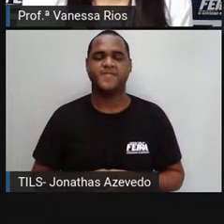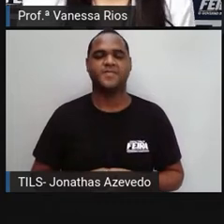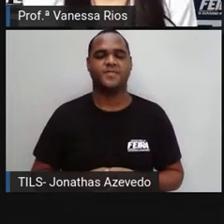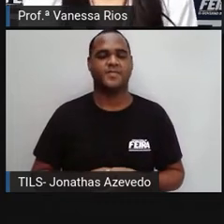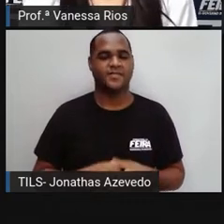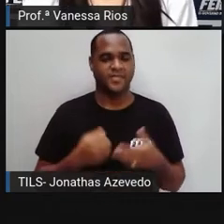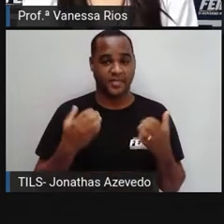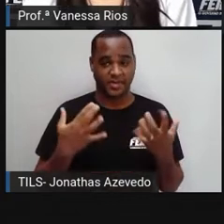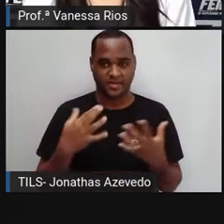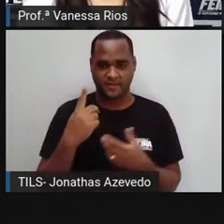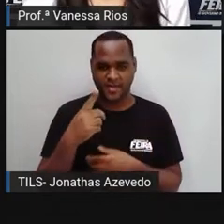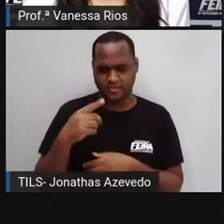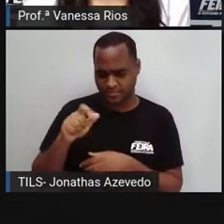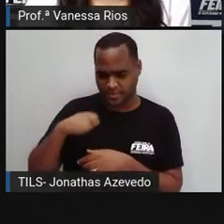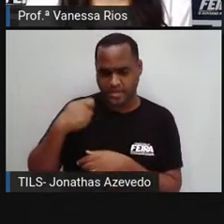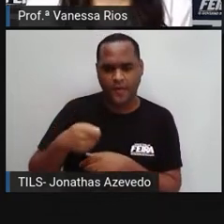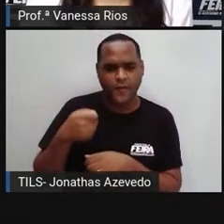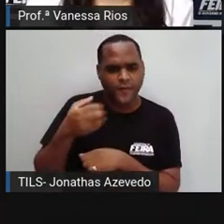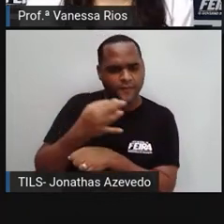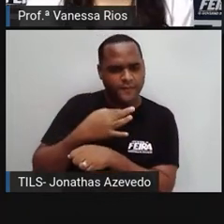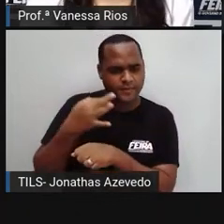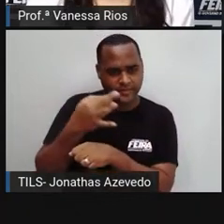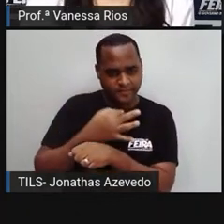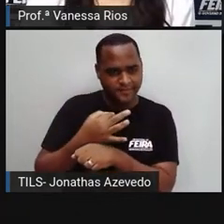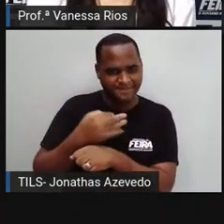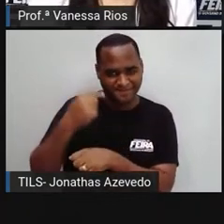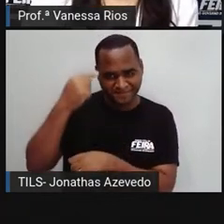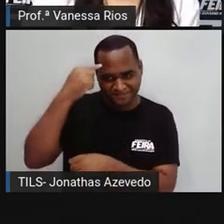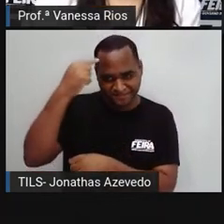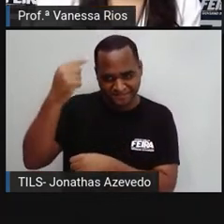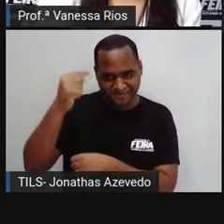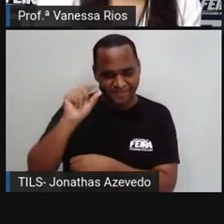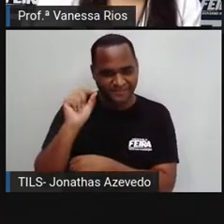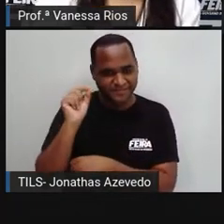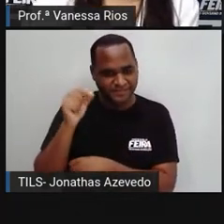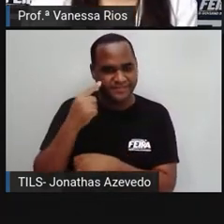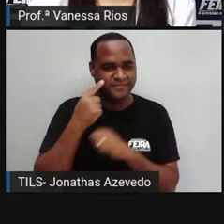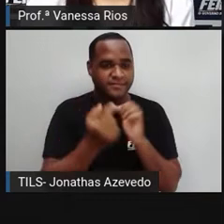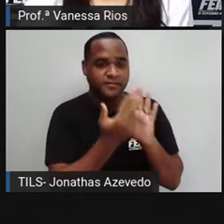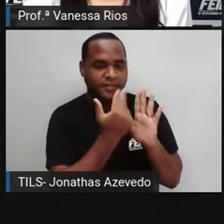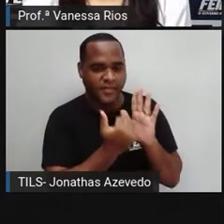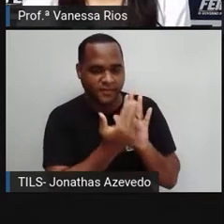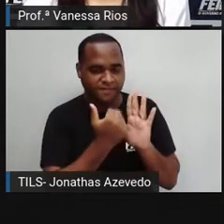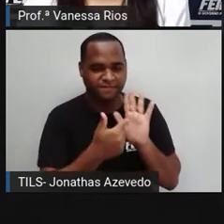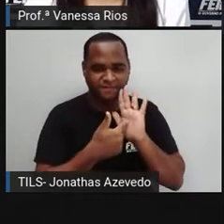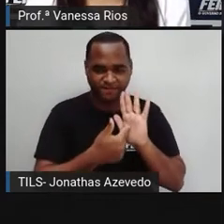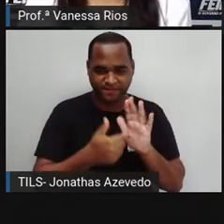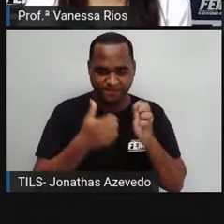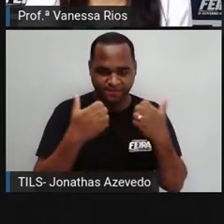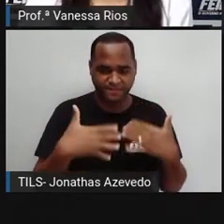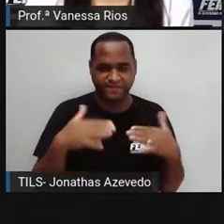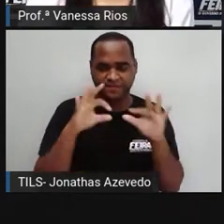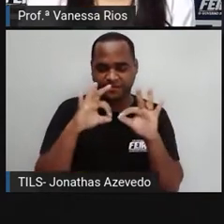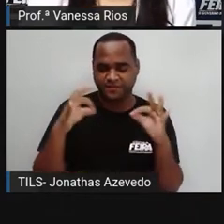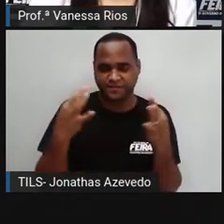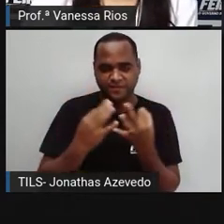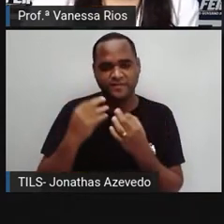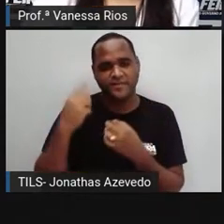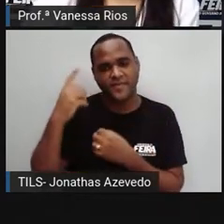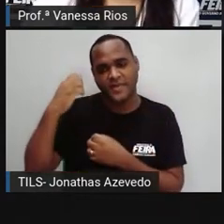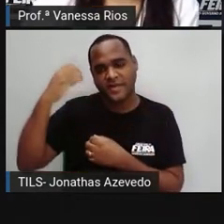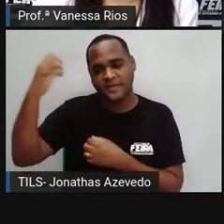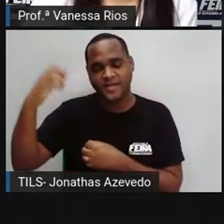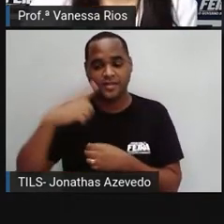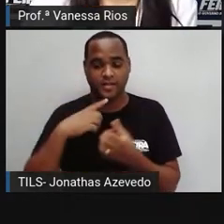Mas aí quando se fala em férias, né? Lembra aí que a Pro colocou lá a imagem, né, de uma família viajando dentro